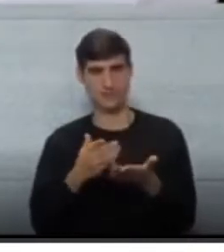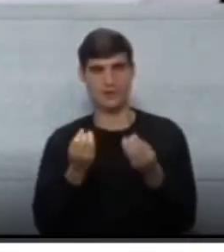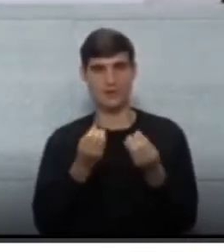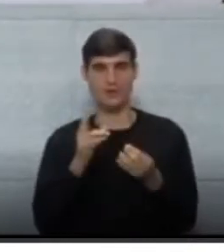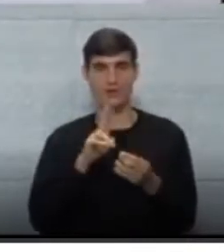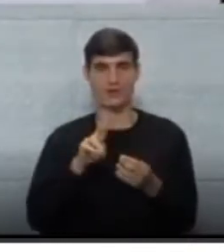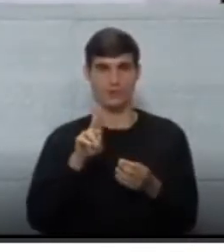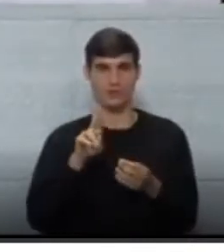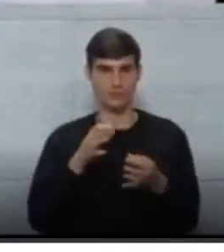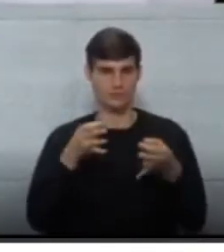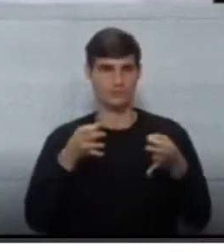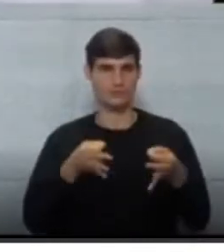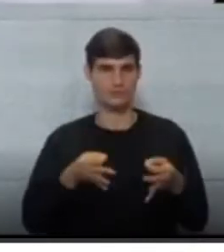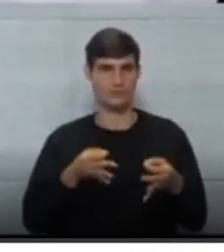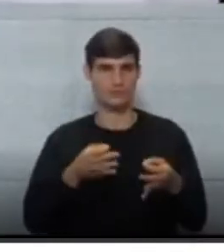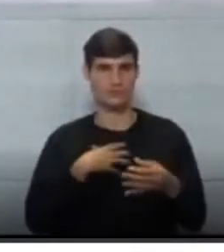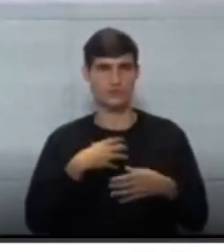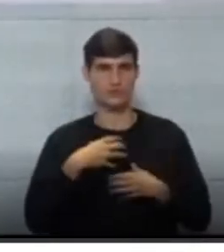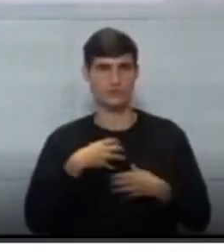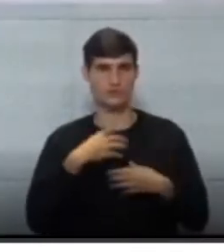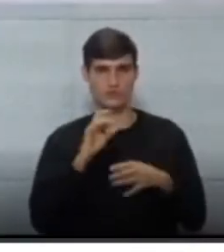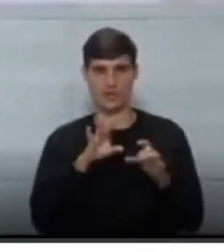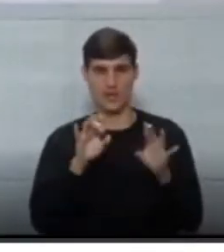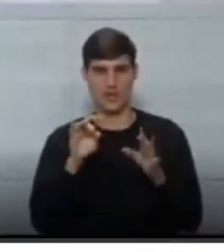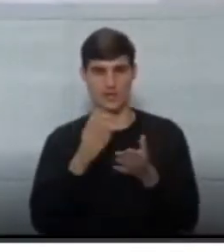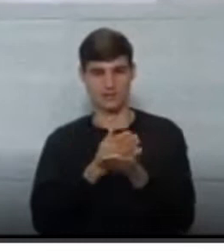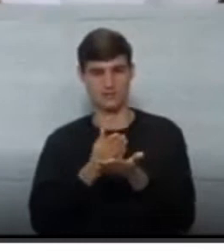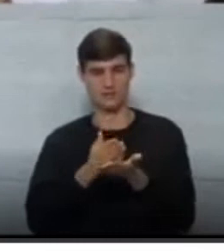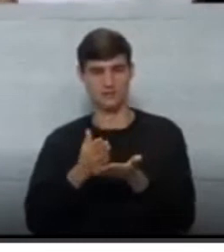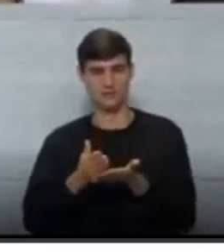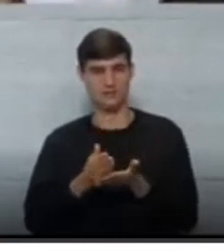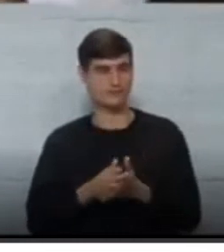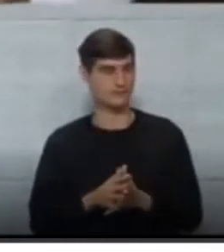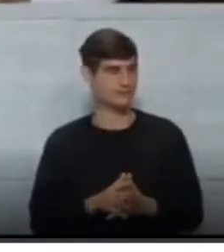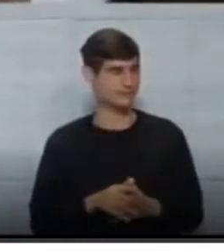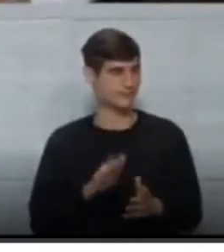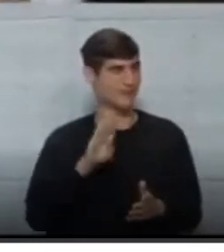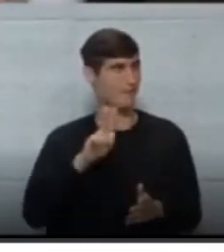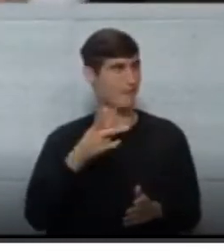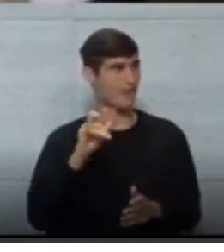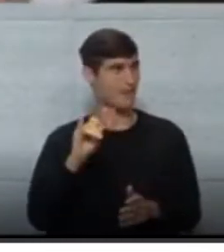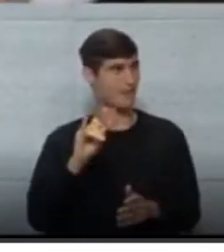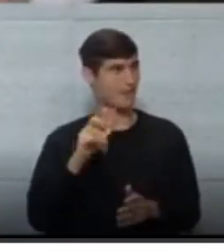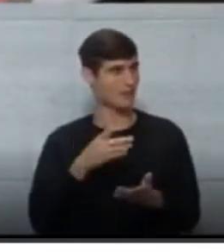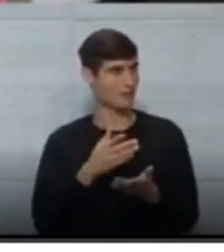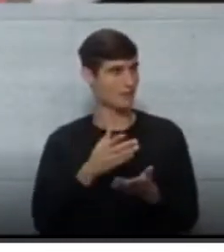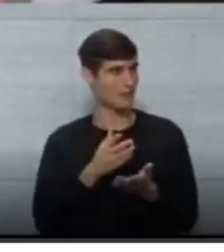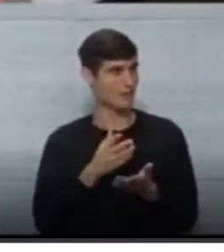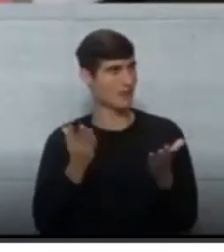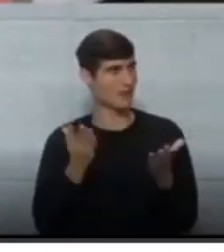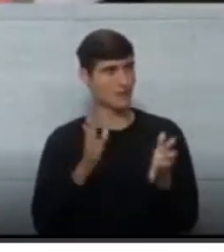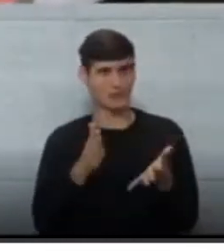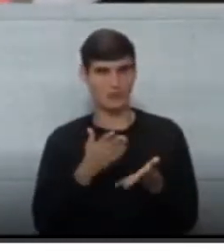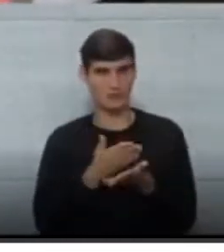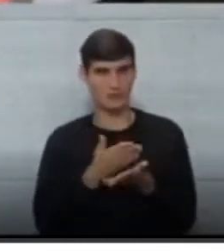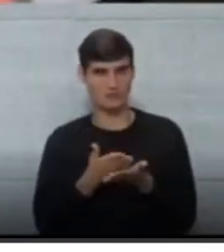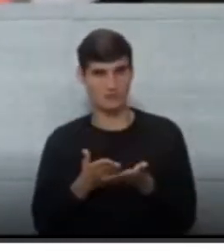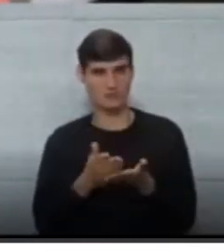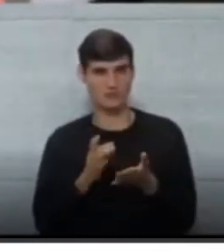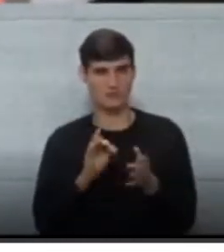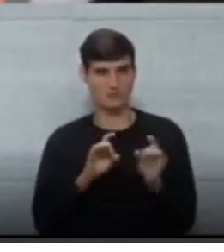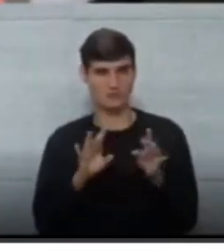utilizar, então, da forma correta, cada um dos procedimentos. Então, do caldo BHI, que eu acabei de colocar as colônias,